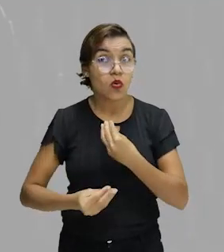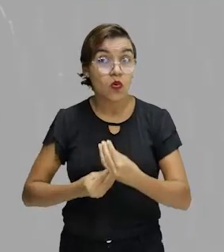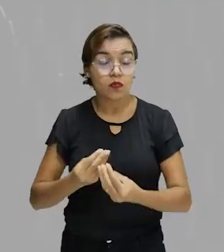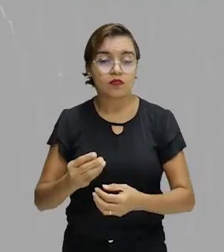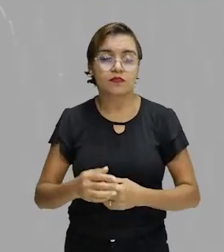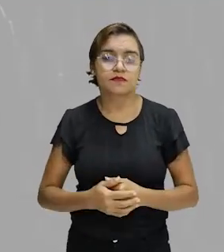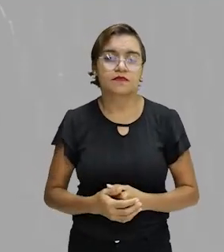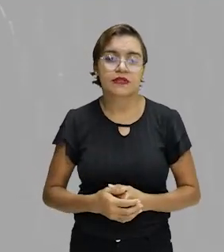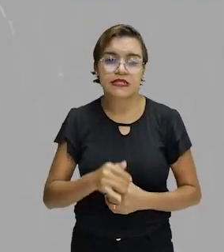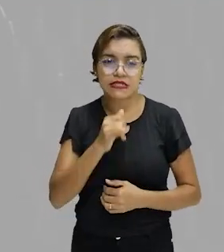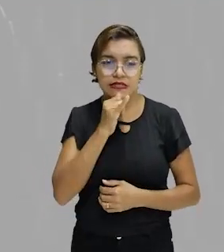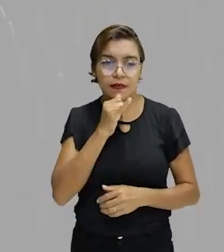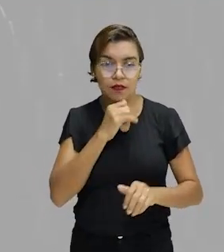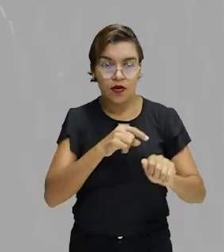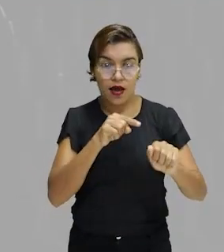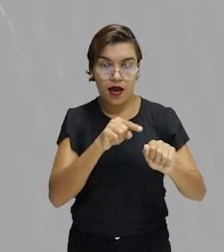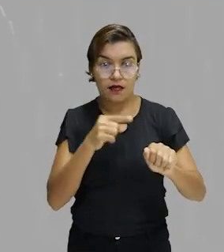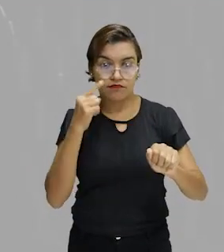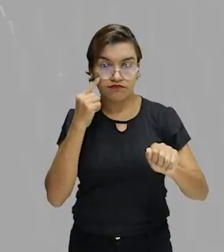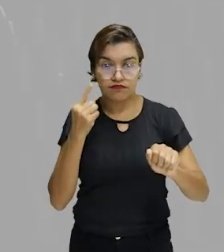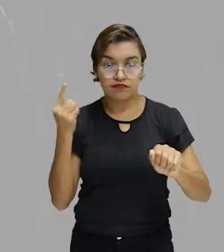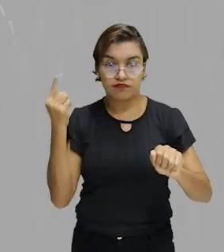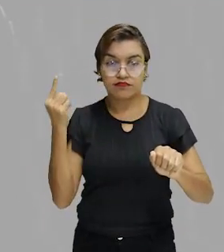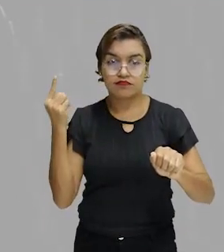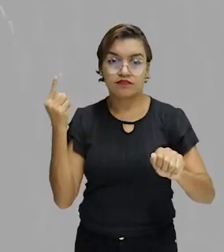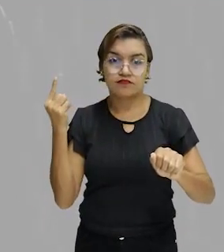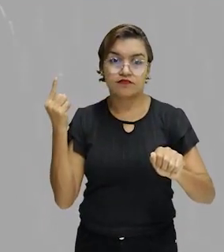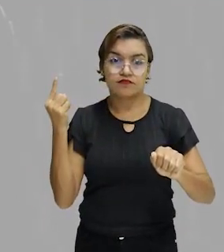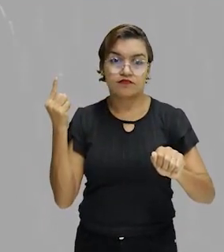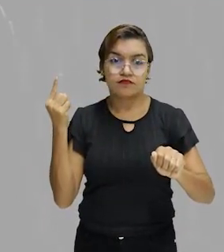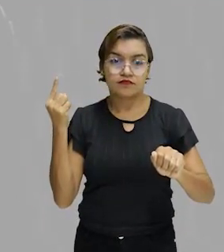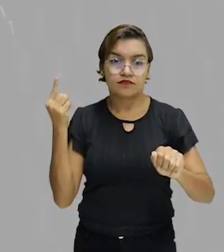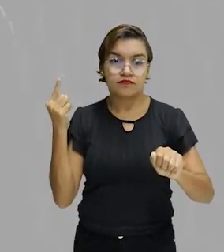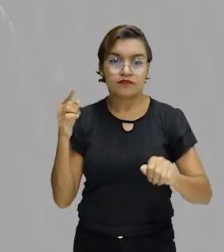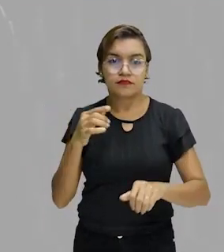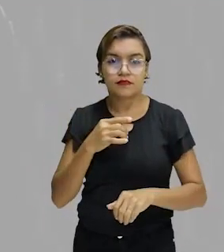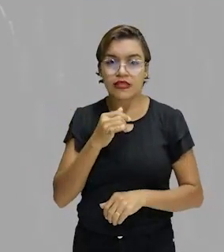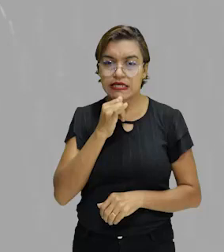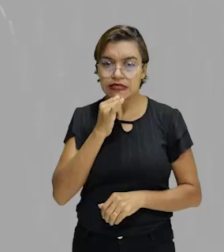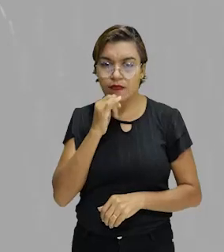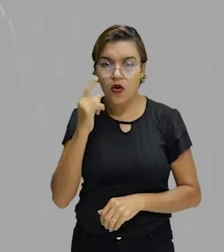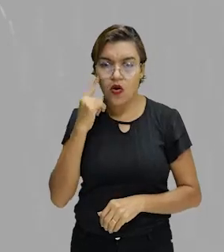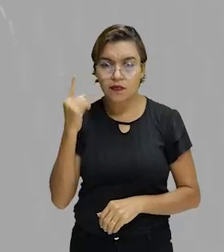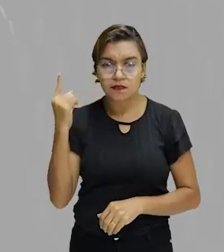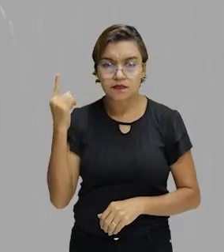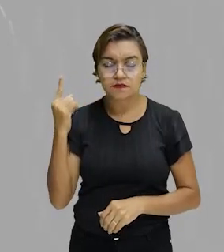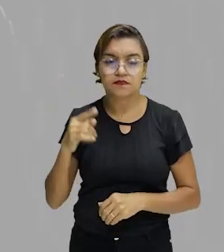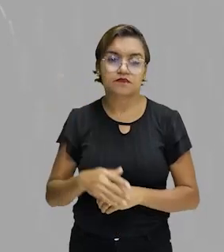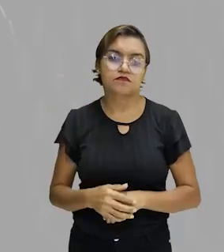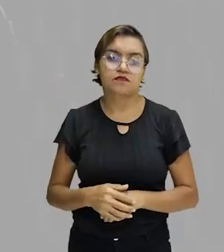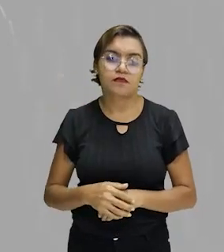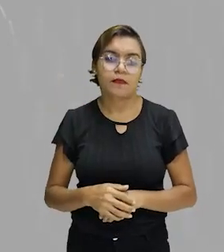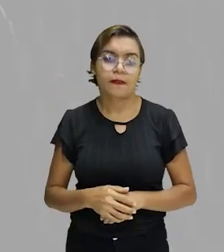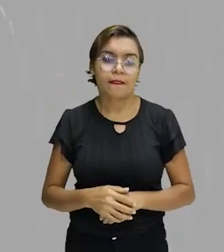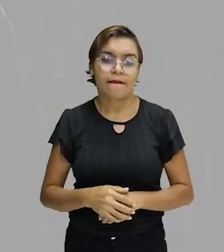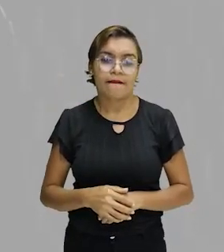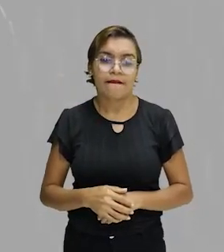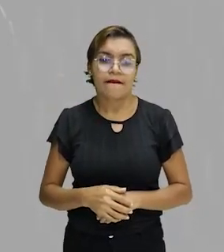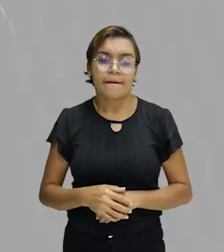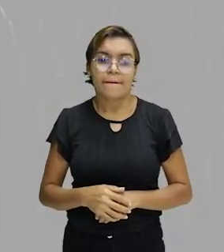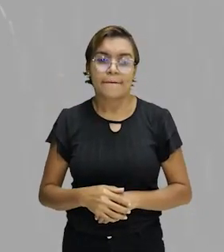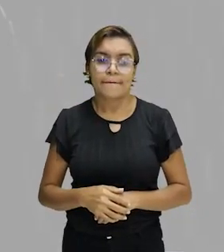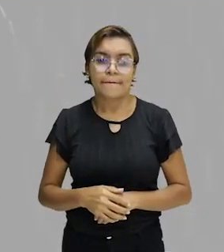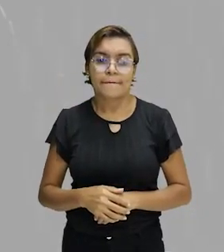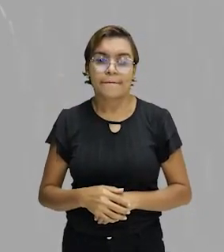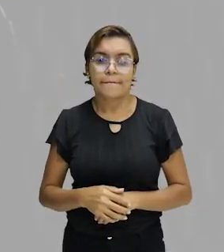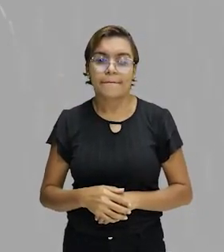para a carne e permanecerá o mesmo para as batatas. Aí eu fiz um rascunho para a gente